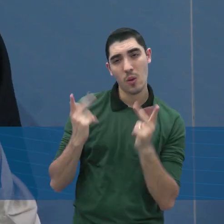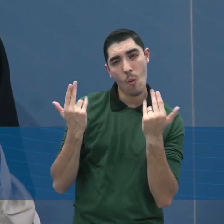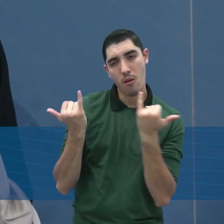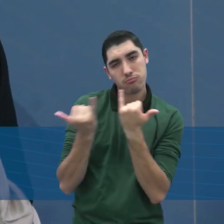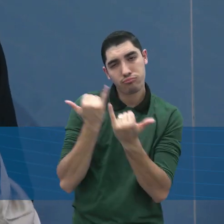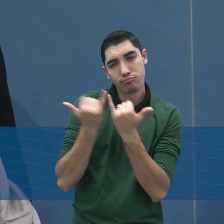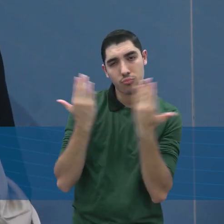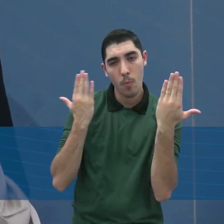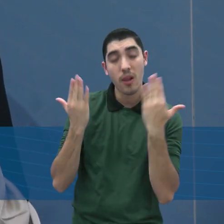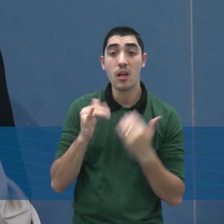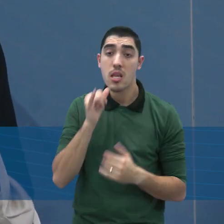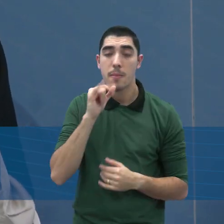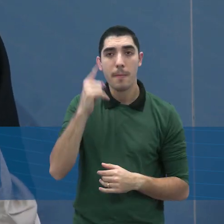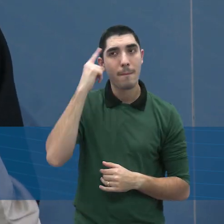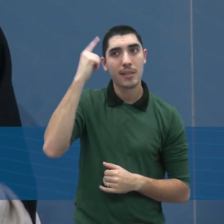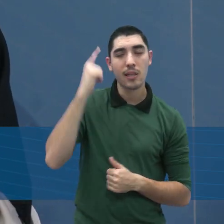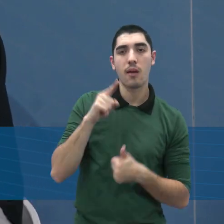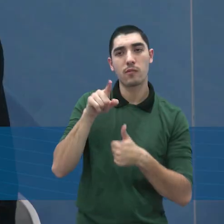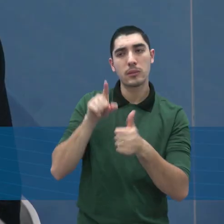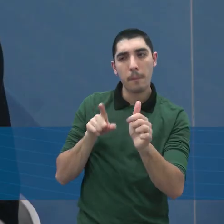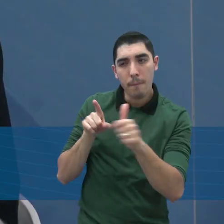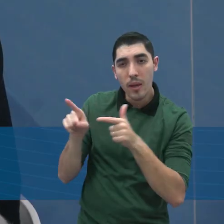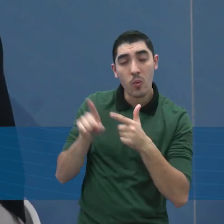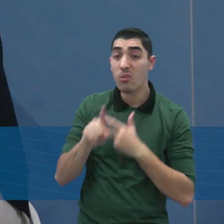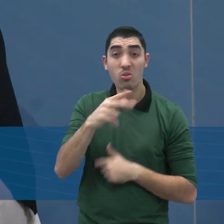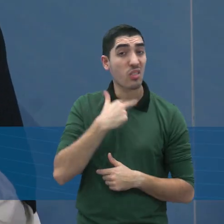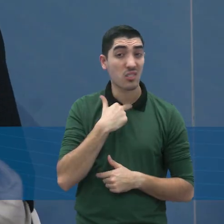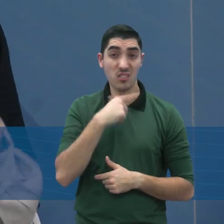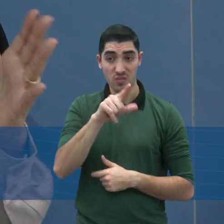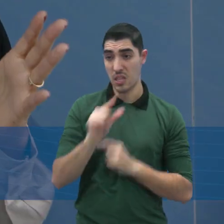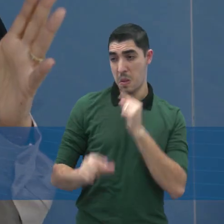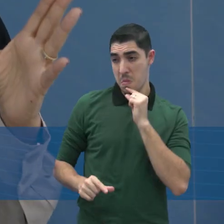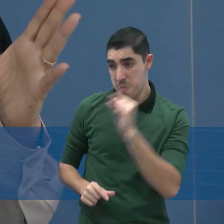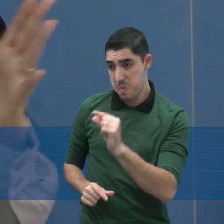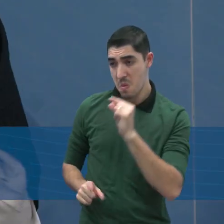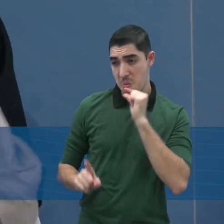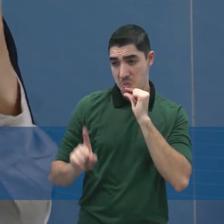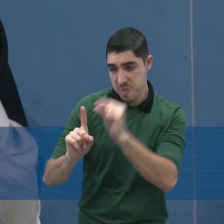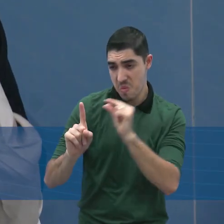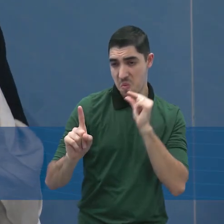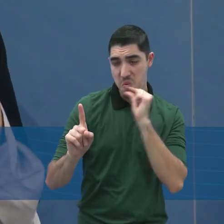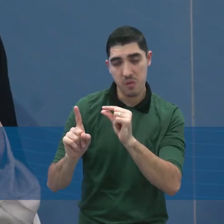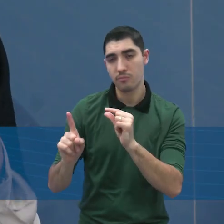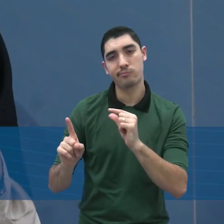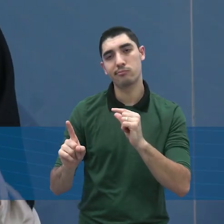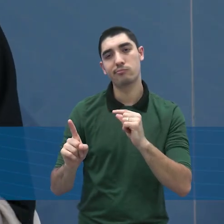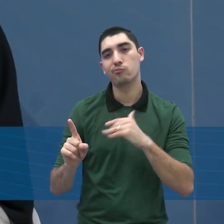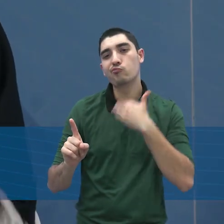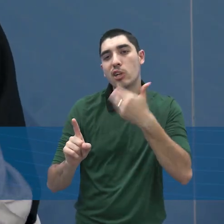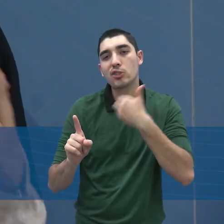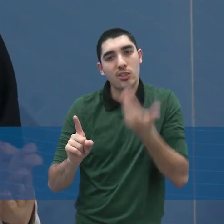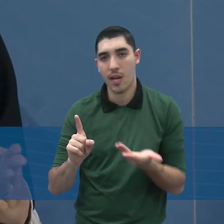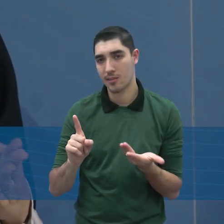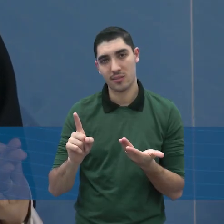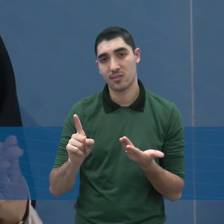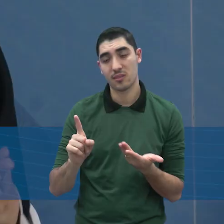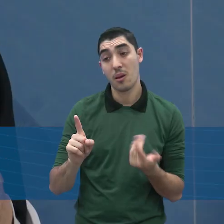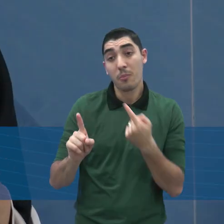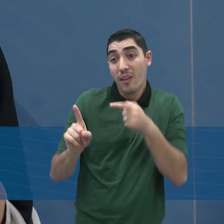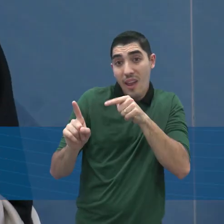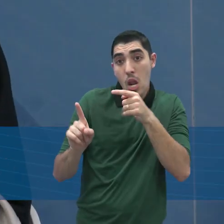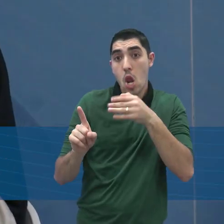palavras, perguntas. Não adianta você querer bater de frente, porque sabe eu tenho essa ideia pré-concebida e eu não